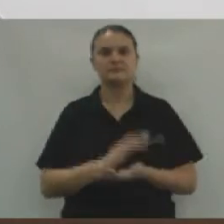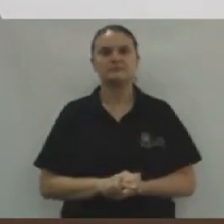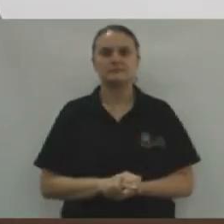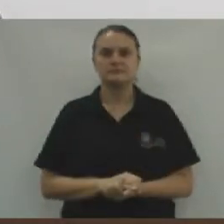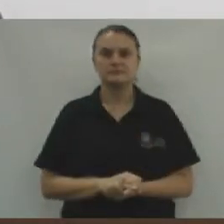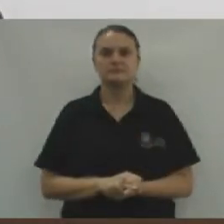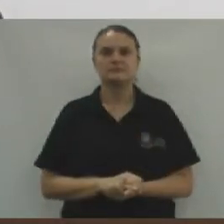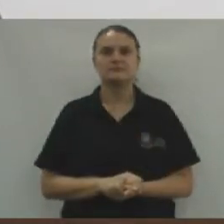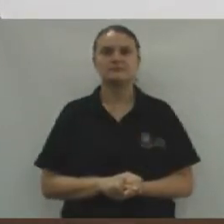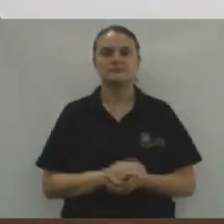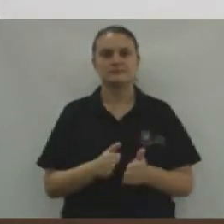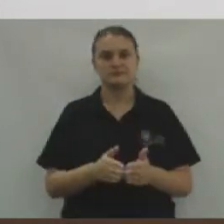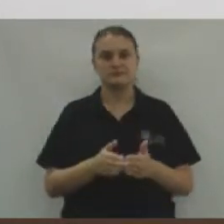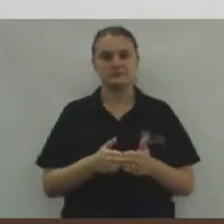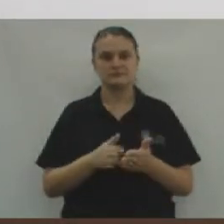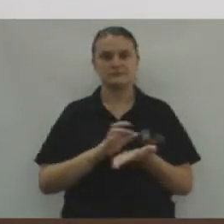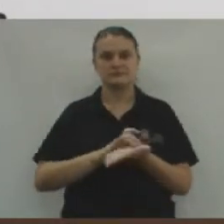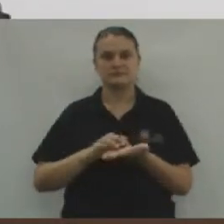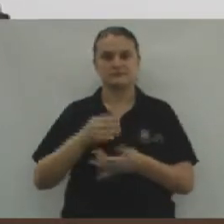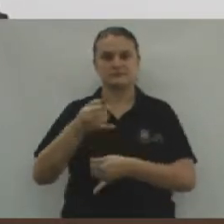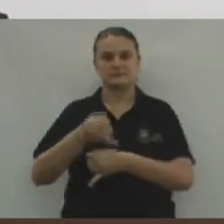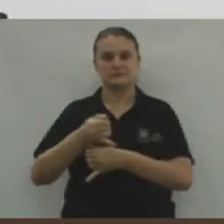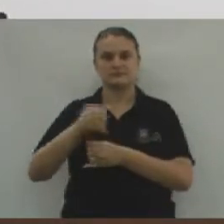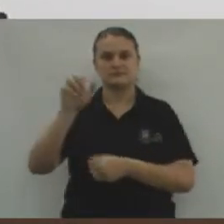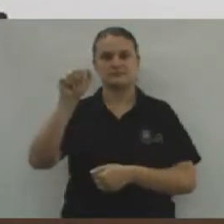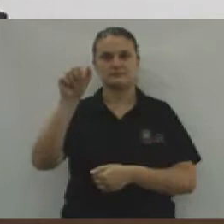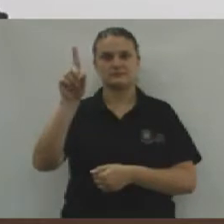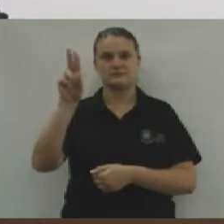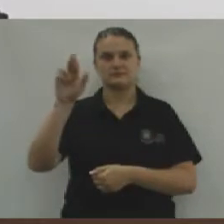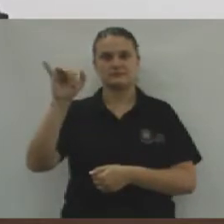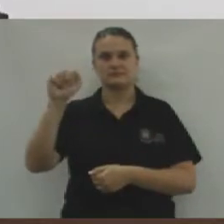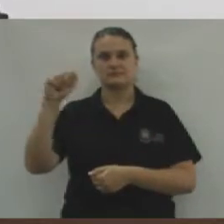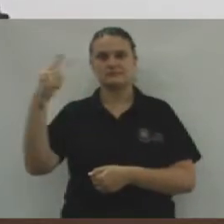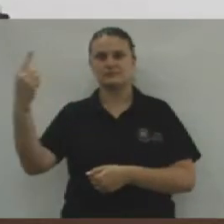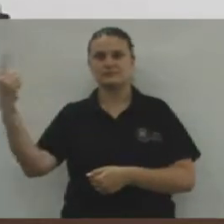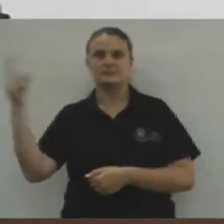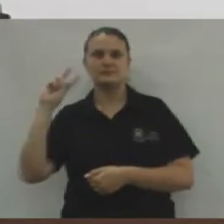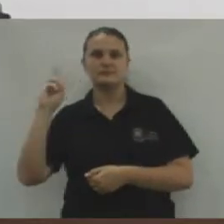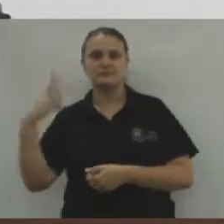aprovada. Solicito ao senhor Adrian para que apanhe as assinaturas.